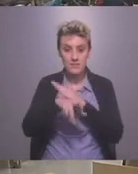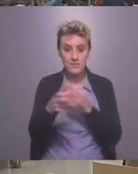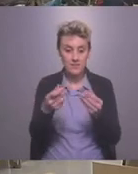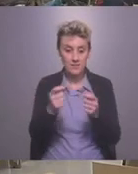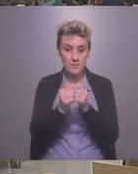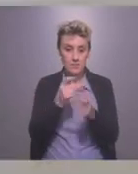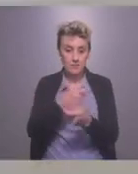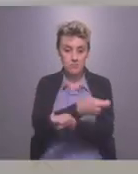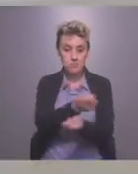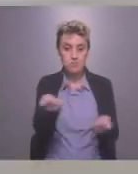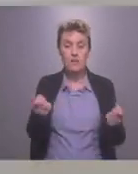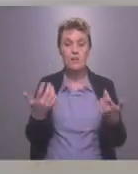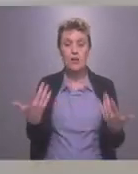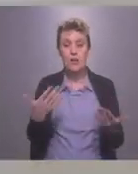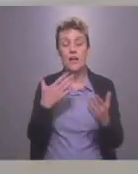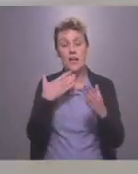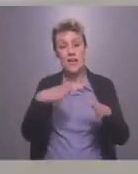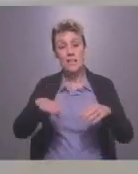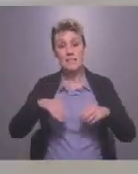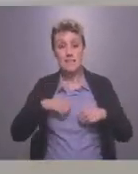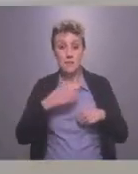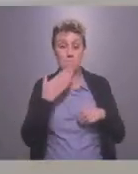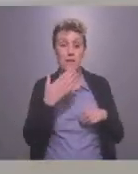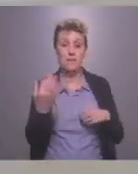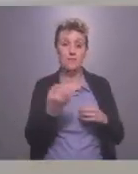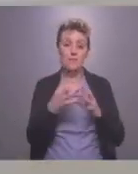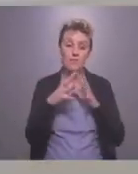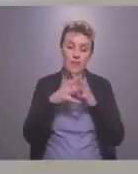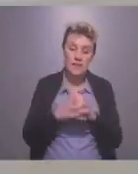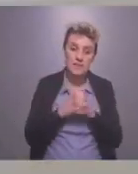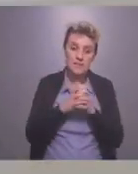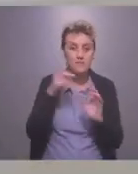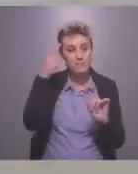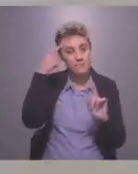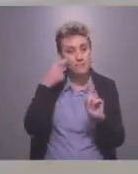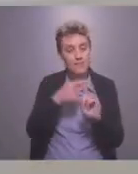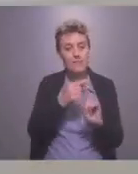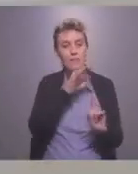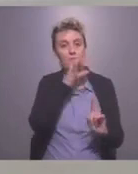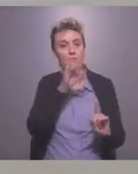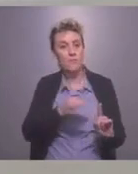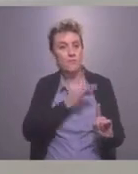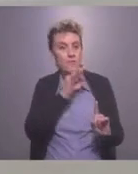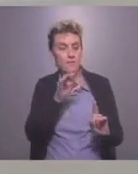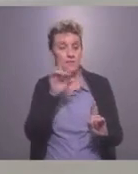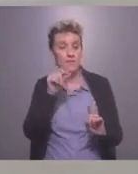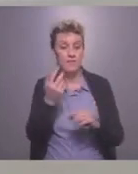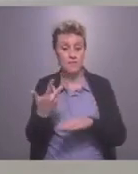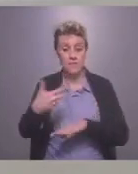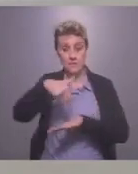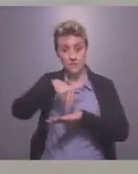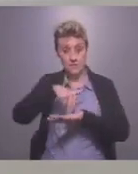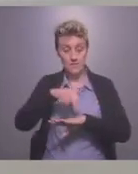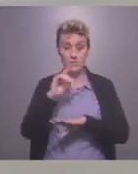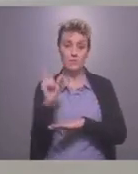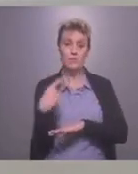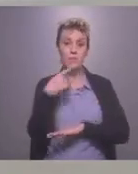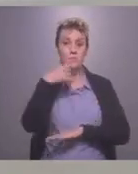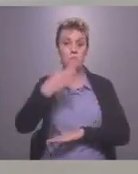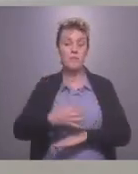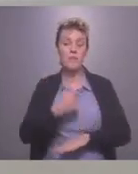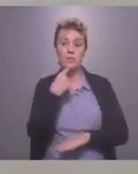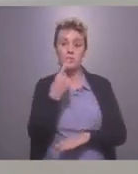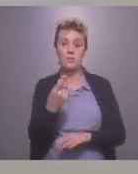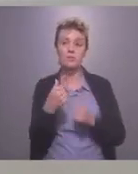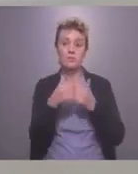a exortação que nos era feita para rezarmos de uma forma particular pelas famílias e, de pé, iremos todos dizer